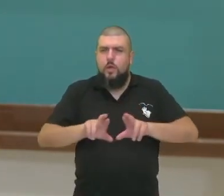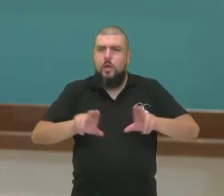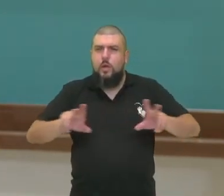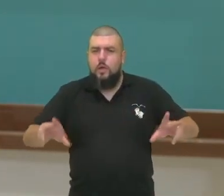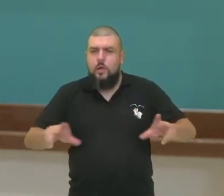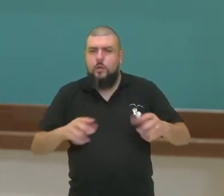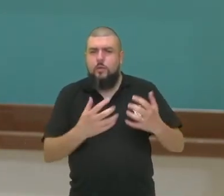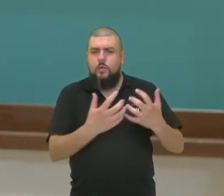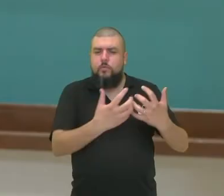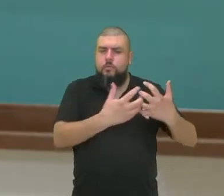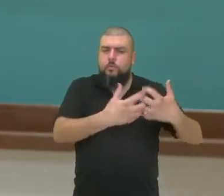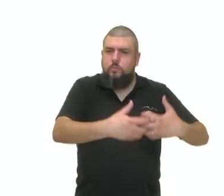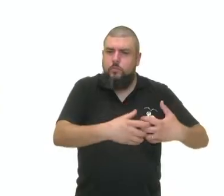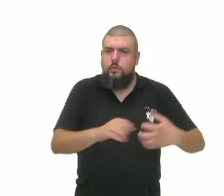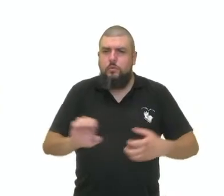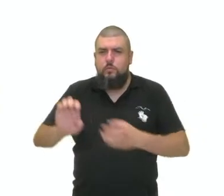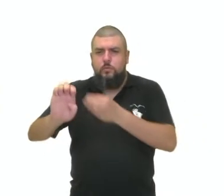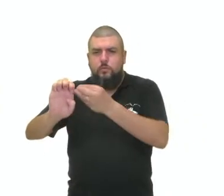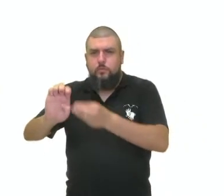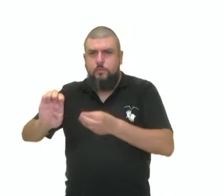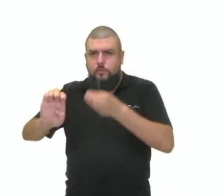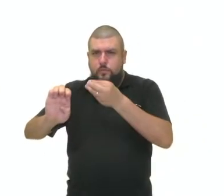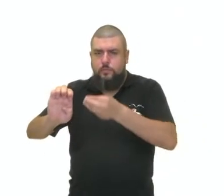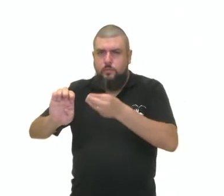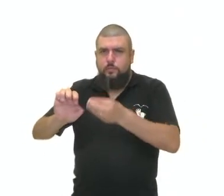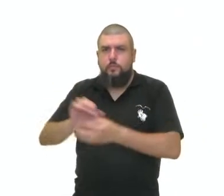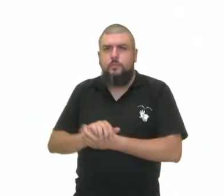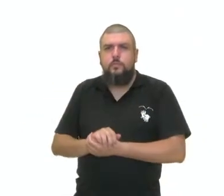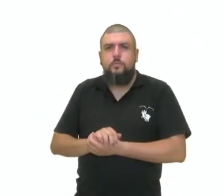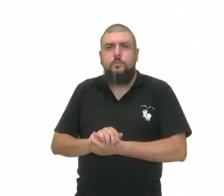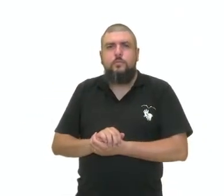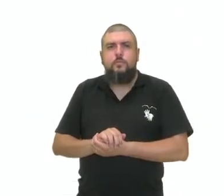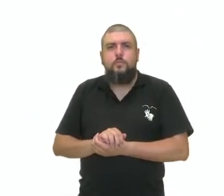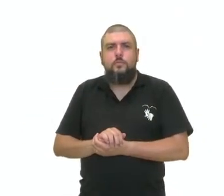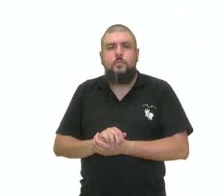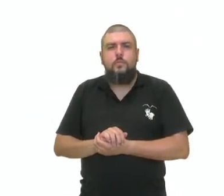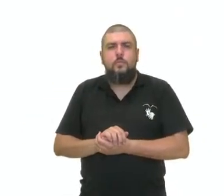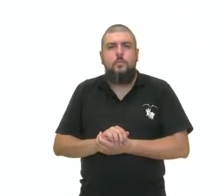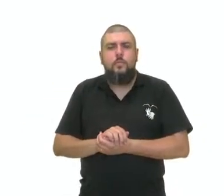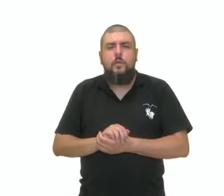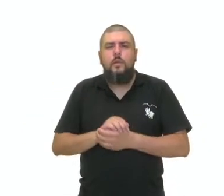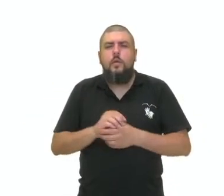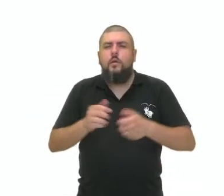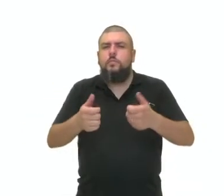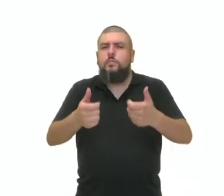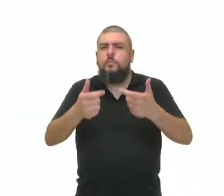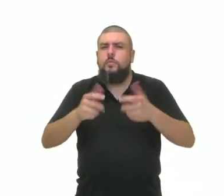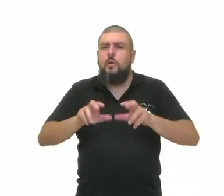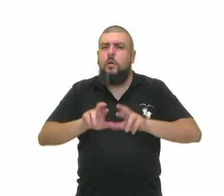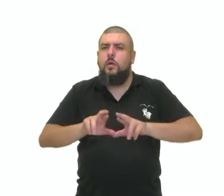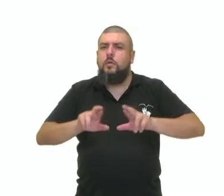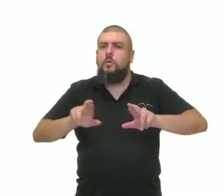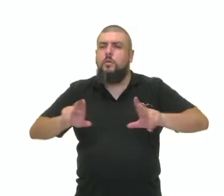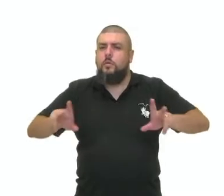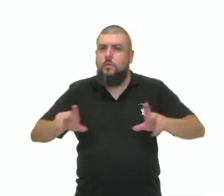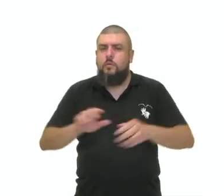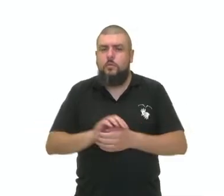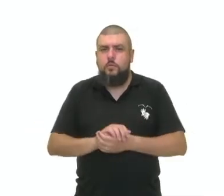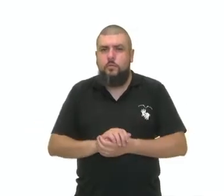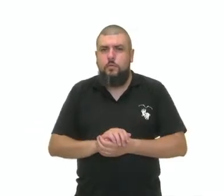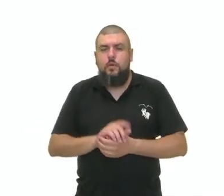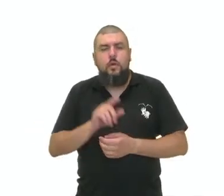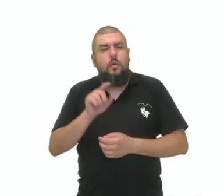e racionalismo. Aponte a principal diferença entre empirismo e racionalismo. Para